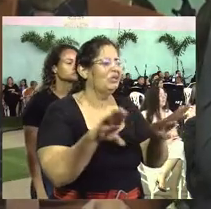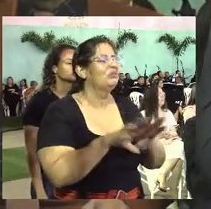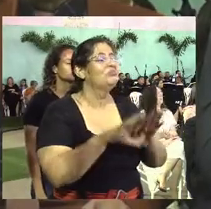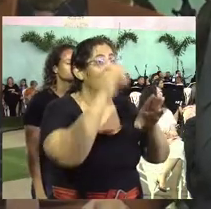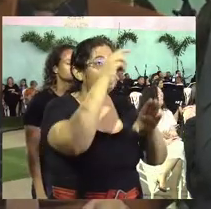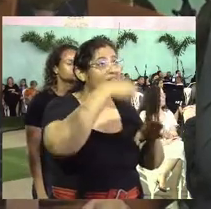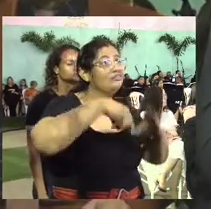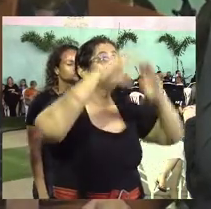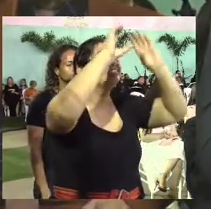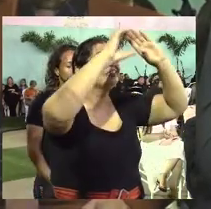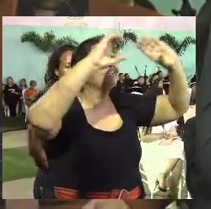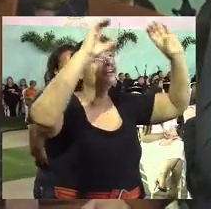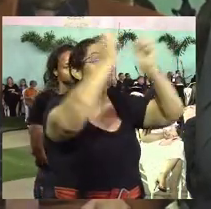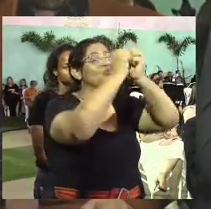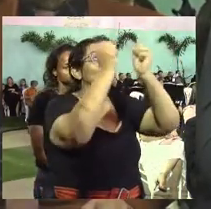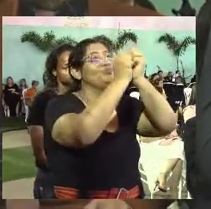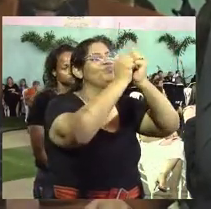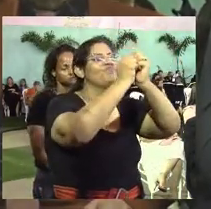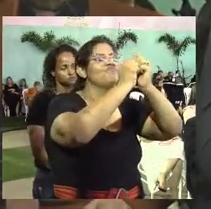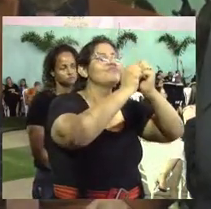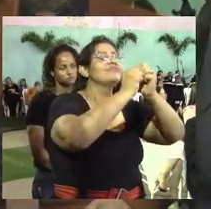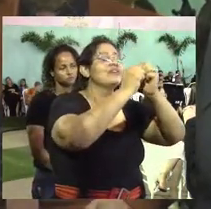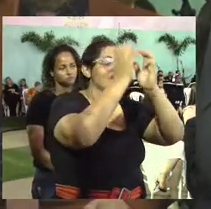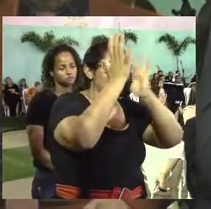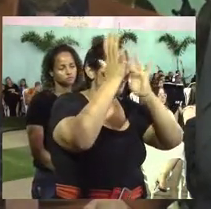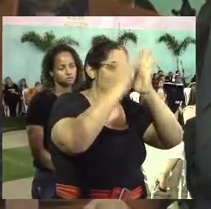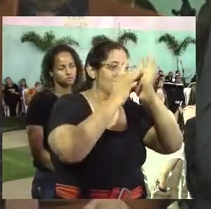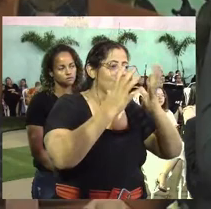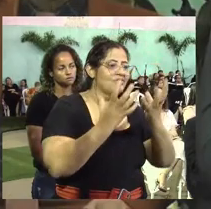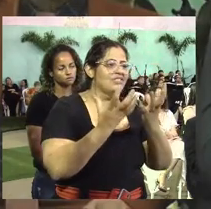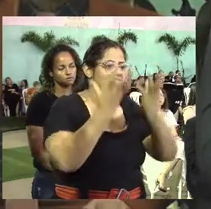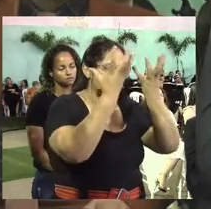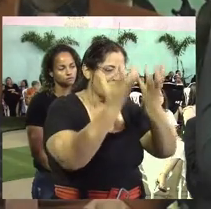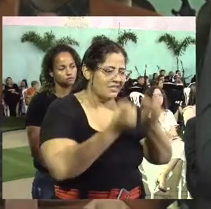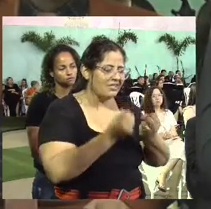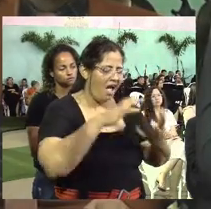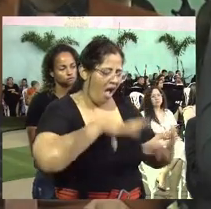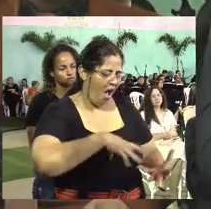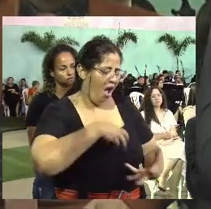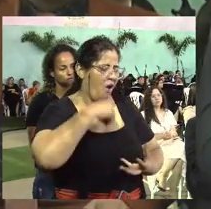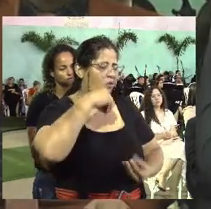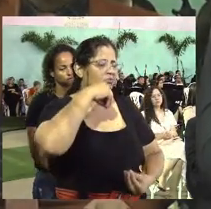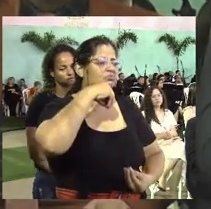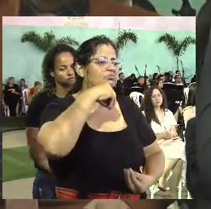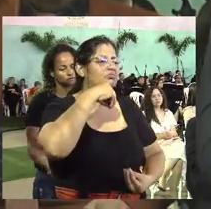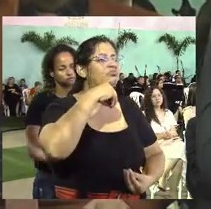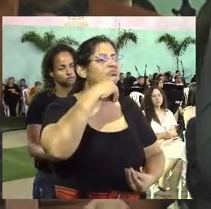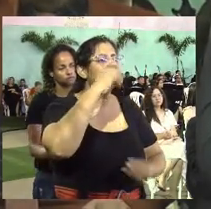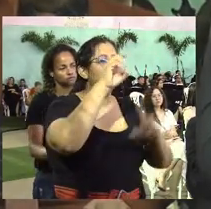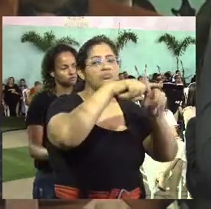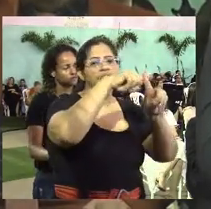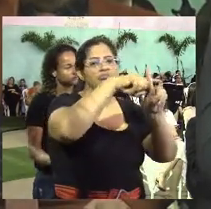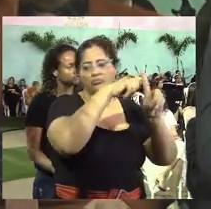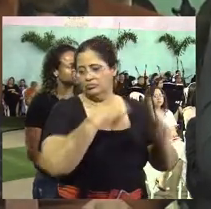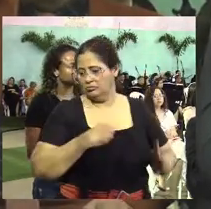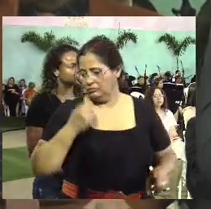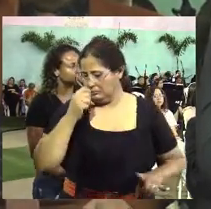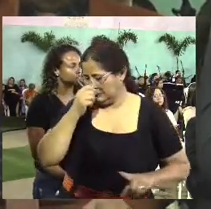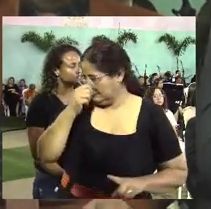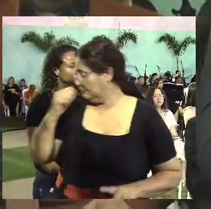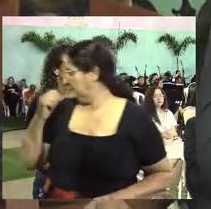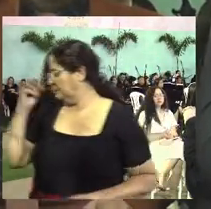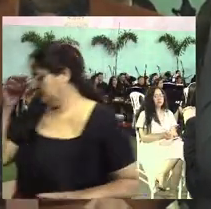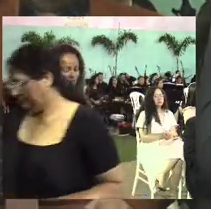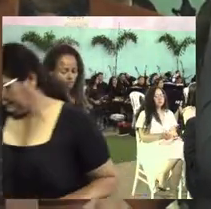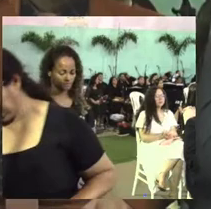glória Jesus ganhou almas até agora dizendo na cruz ganhava almas passando e um moço pendurado mas aqui o teste